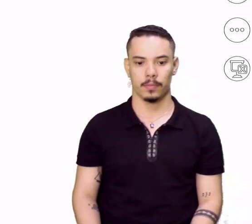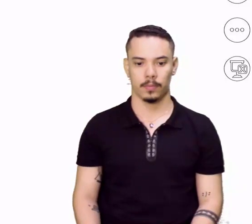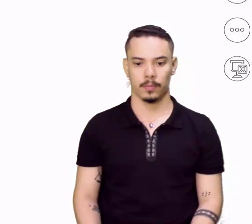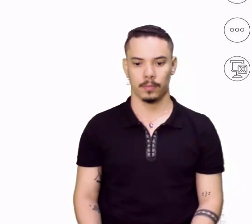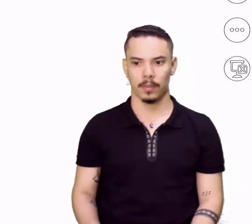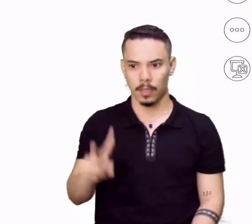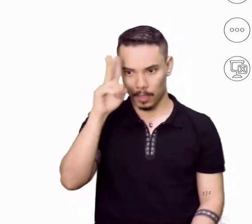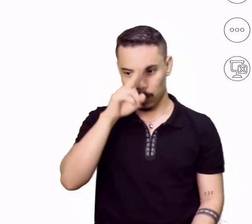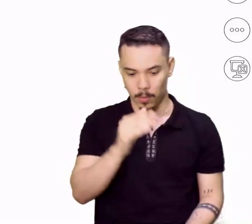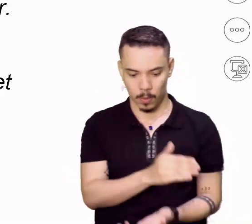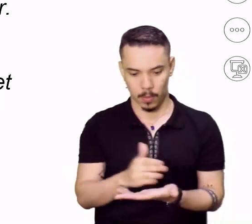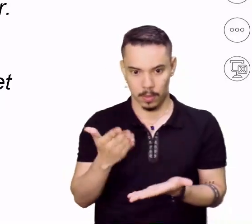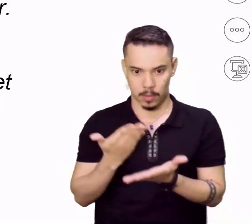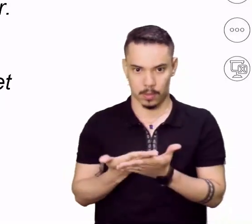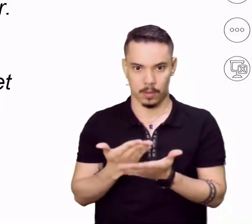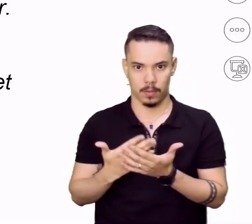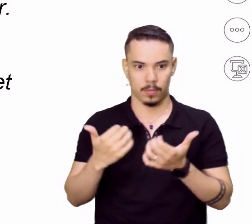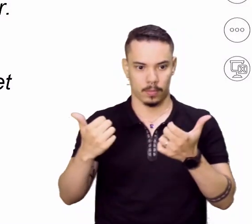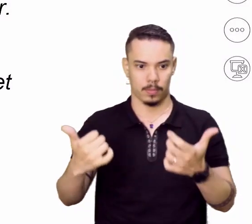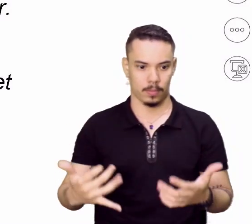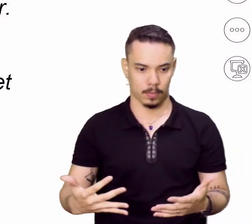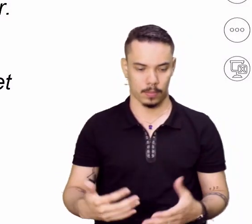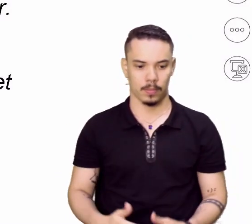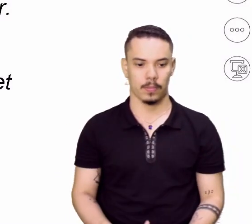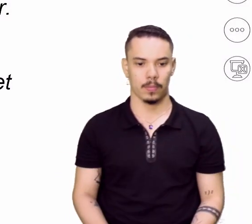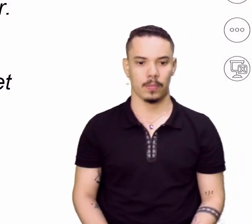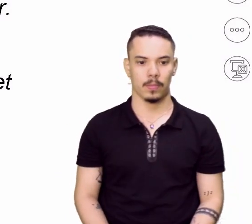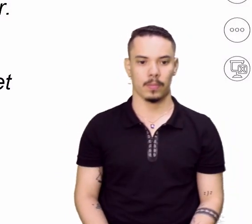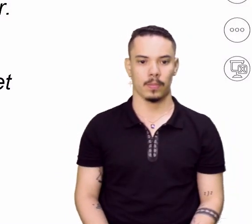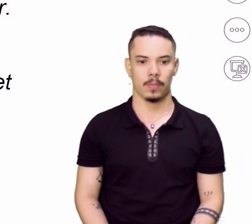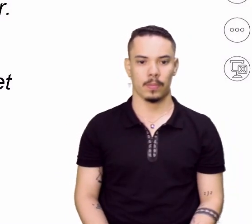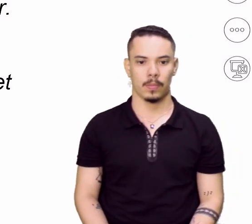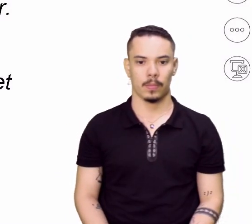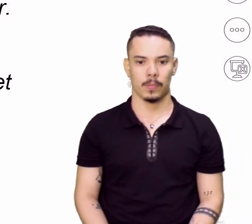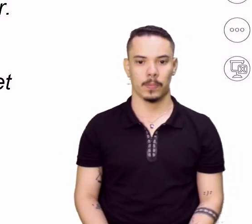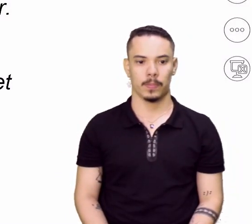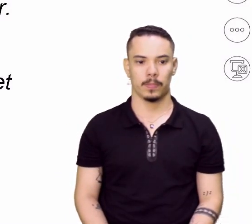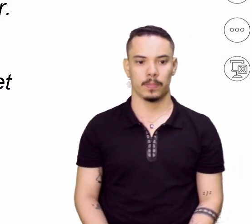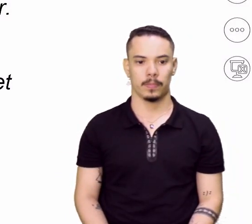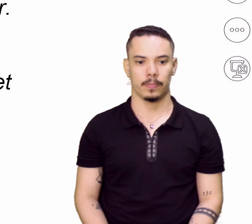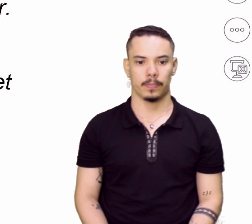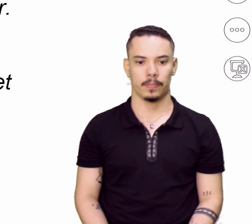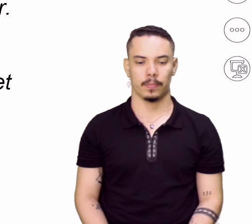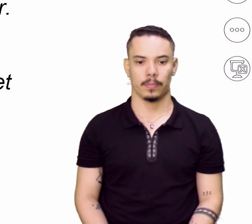minha aula, né? Então vamos começar aqui. Whom and whose. Esses